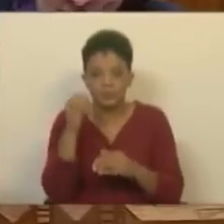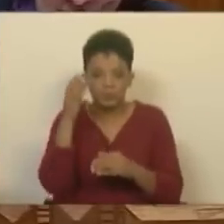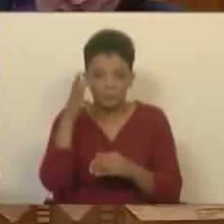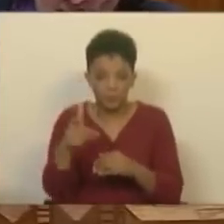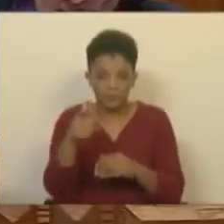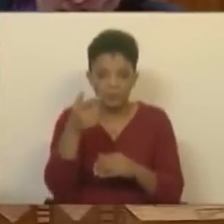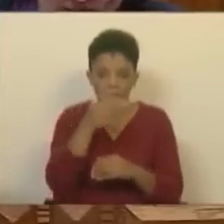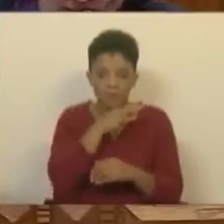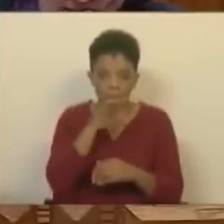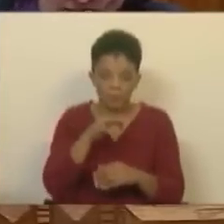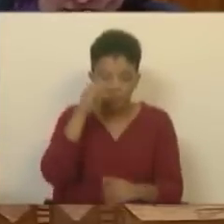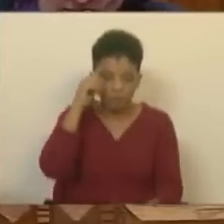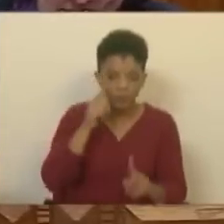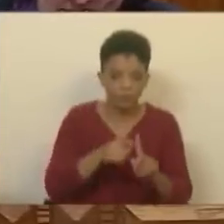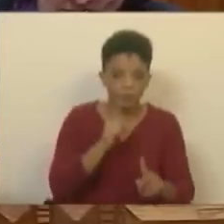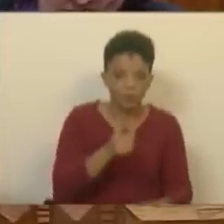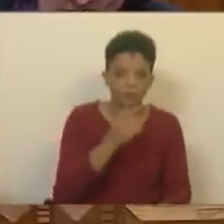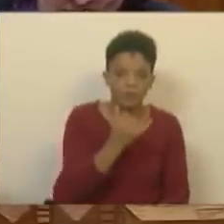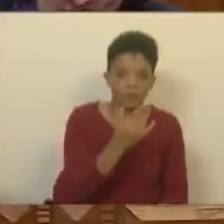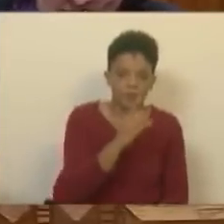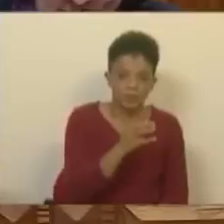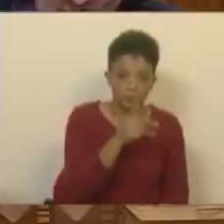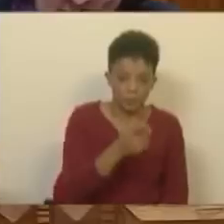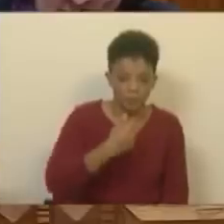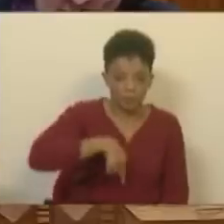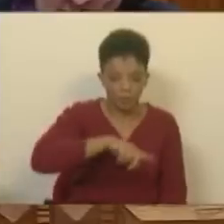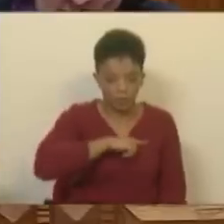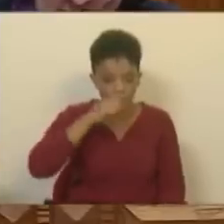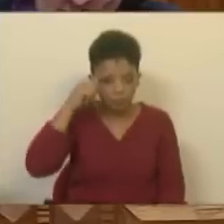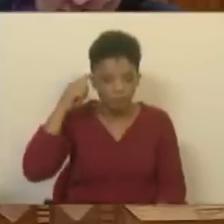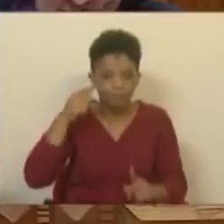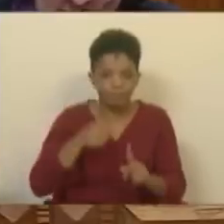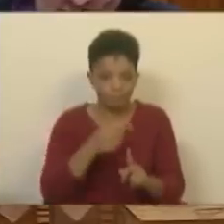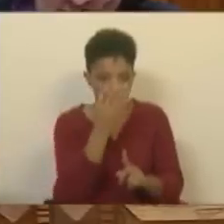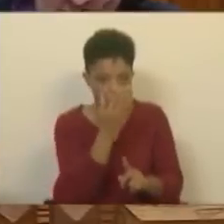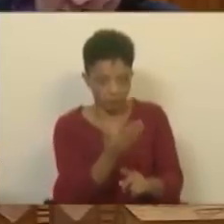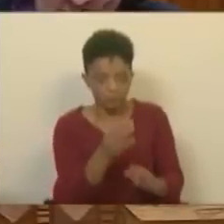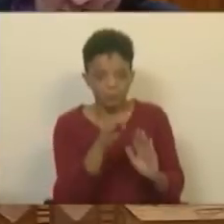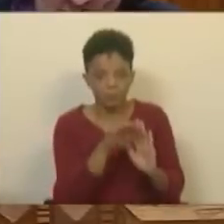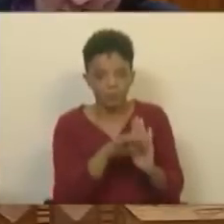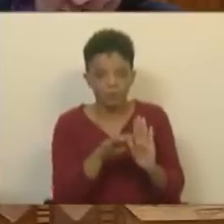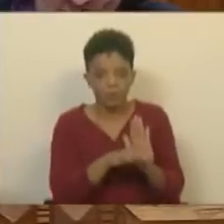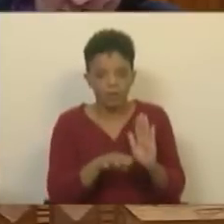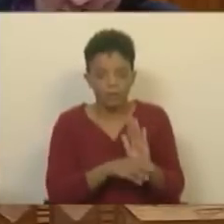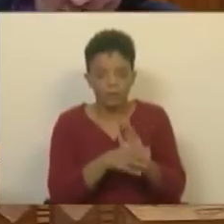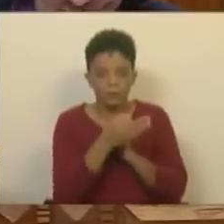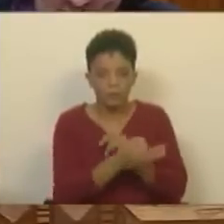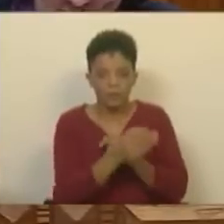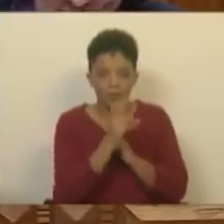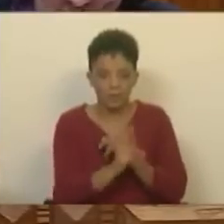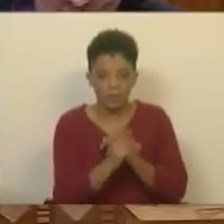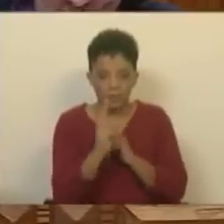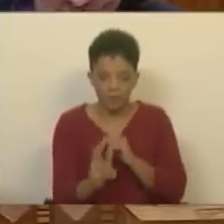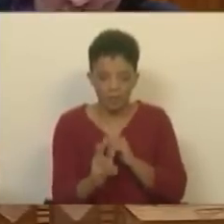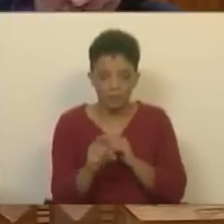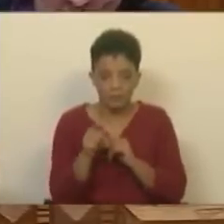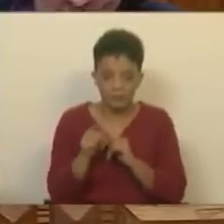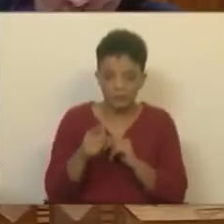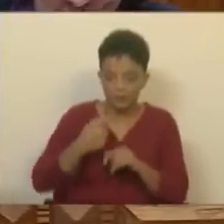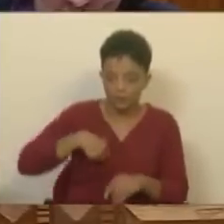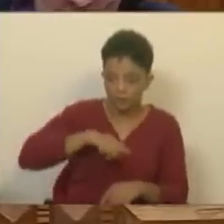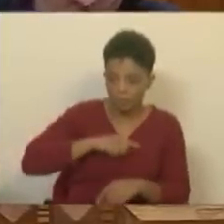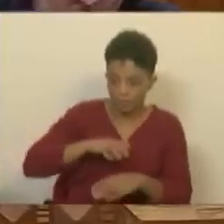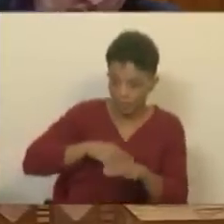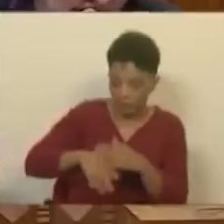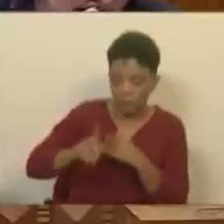o objetivo foi fixado para as 26.000 é para essas que temos o objetivo fixado no programa de recuperação e resiliência e é aquilo que